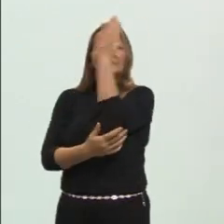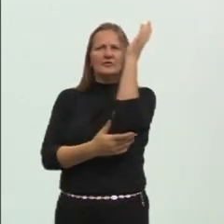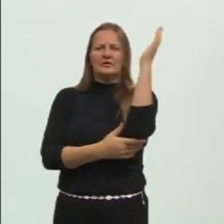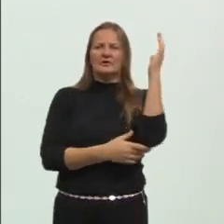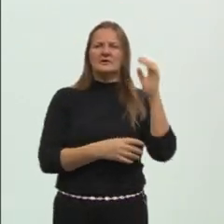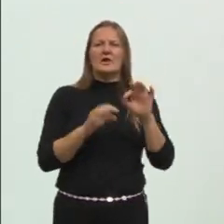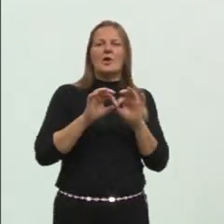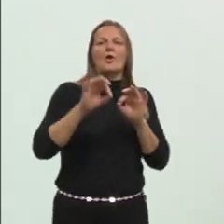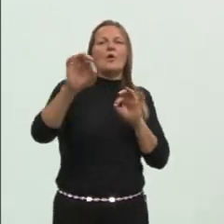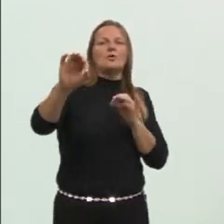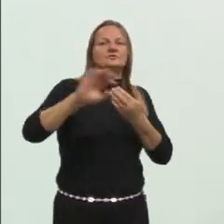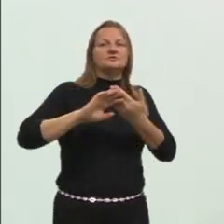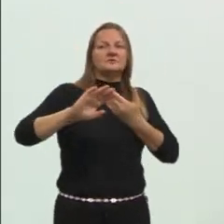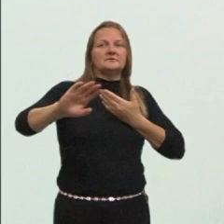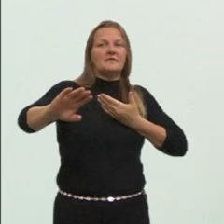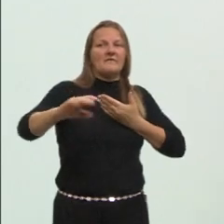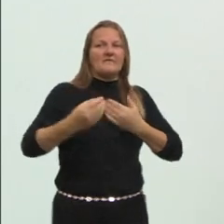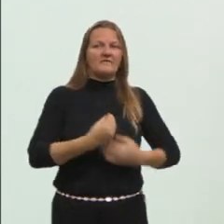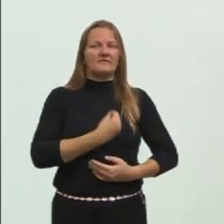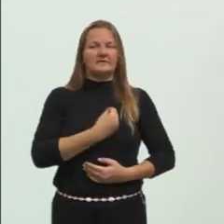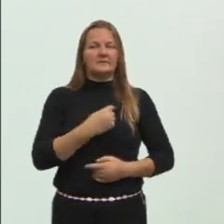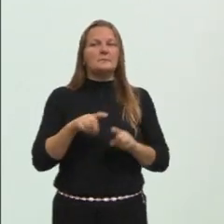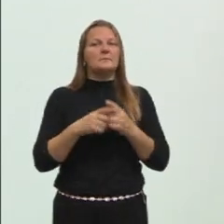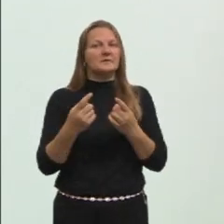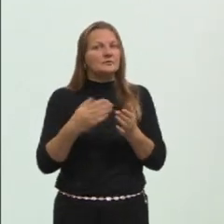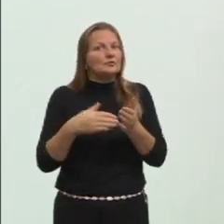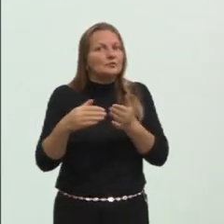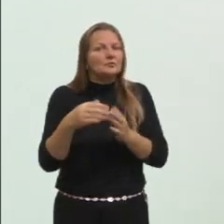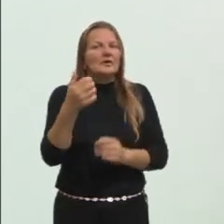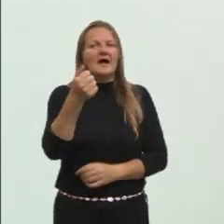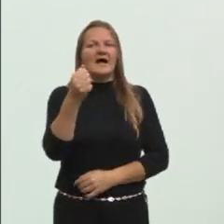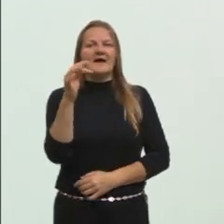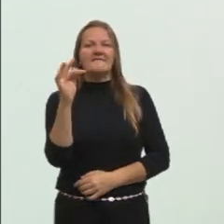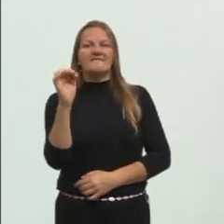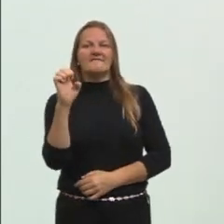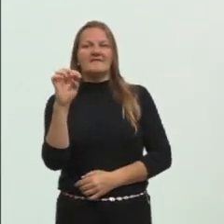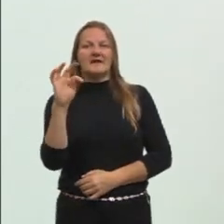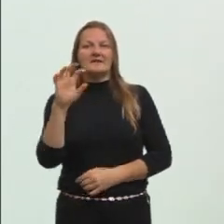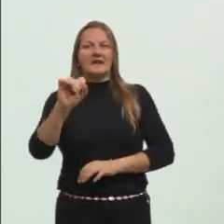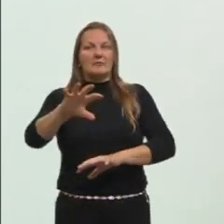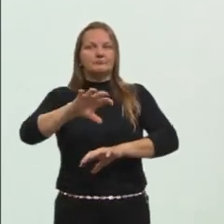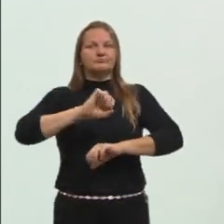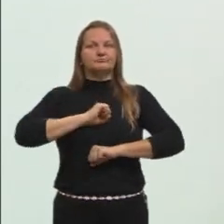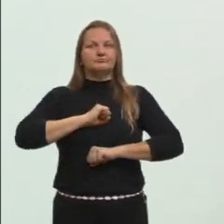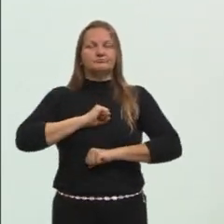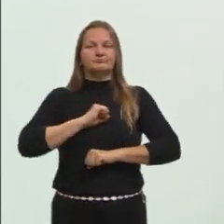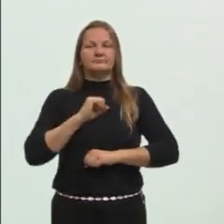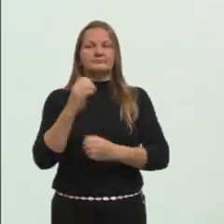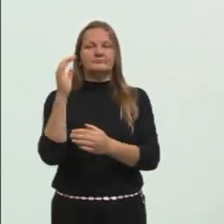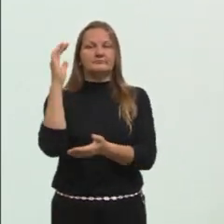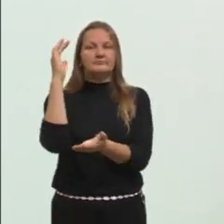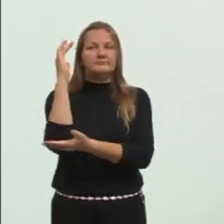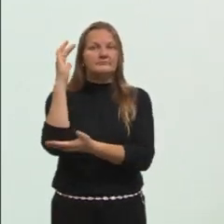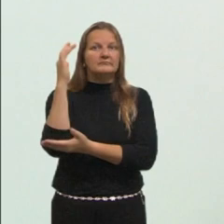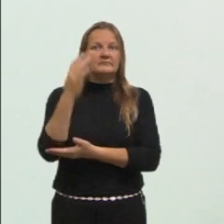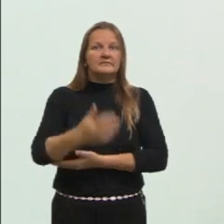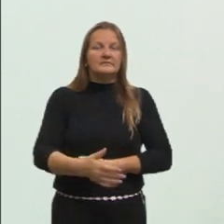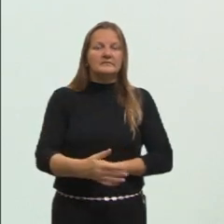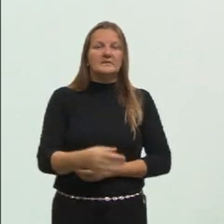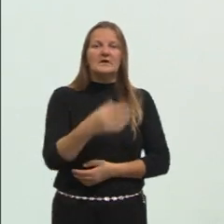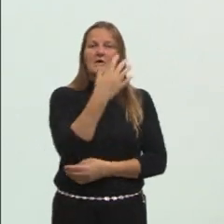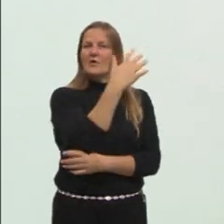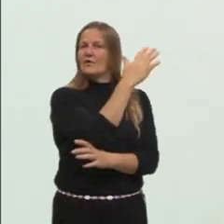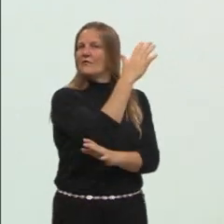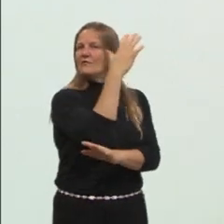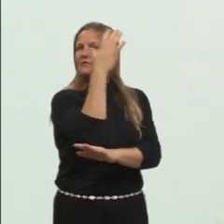é lá longe de mim não mas isso tudo nos afeta por exemplo né o desmatamento ele vai ele as florestas